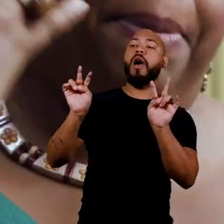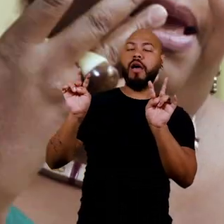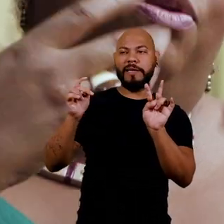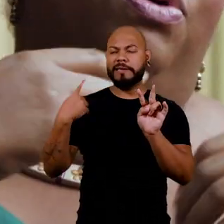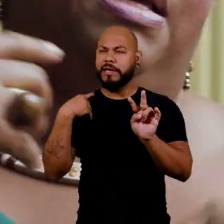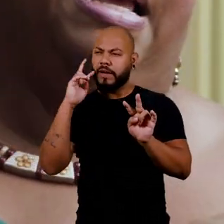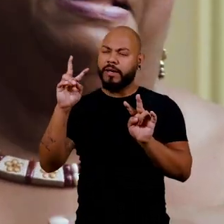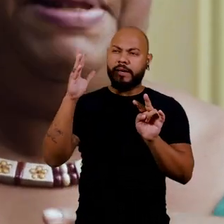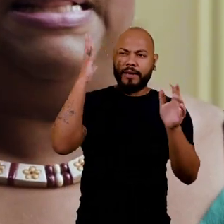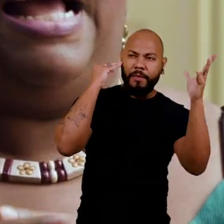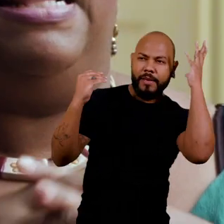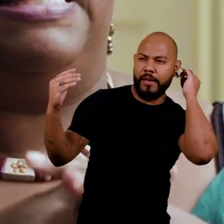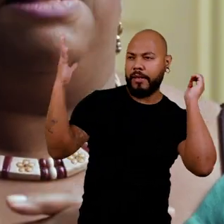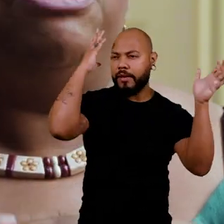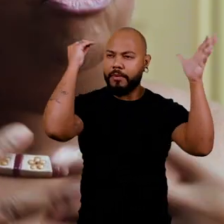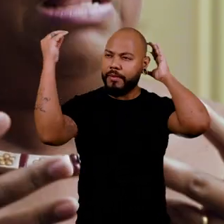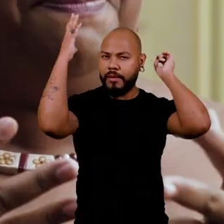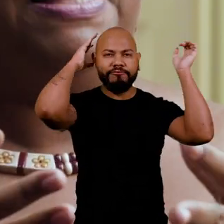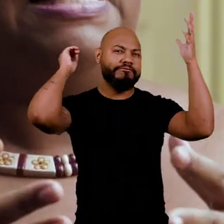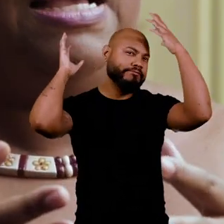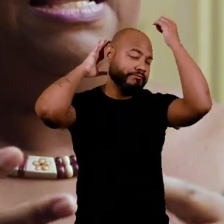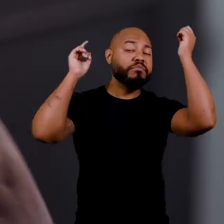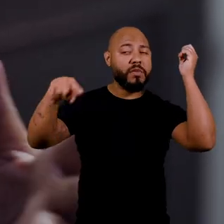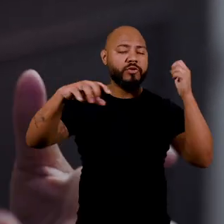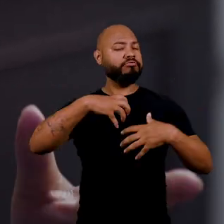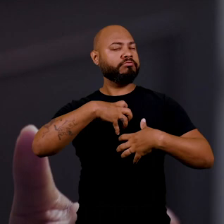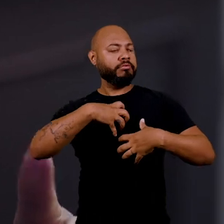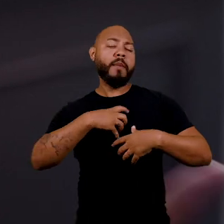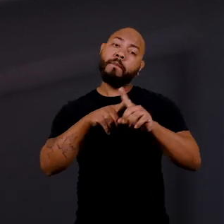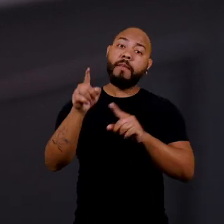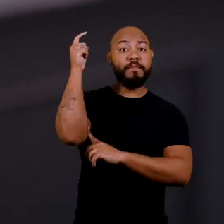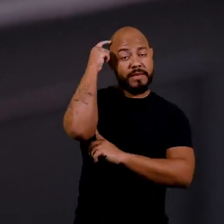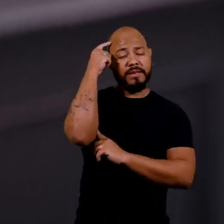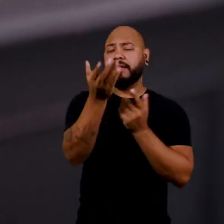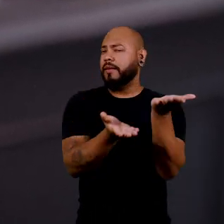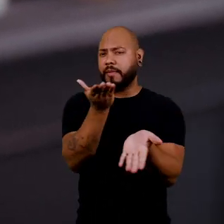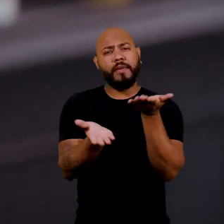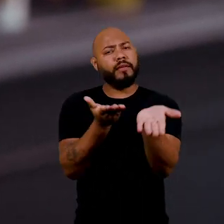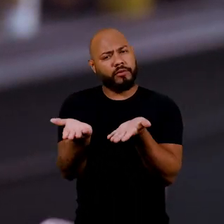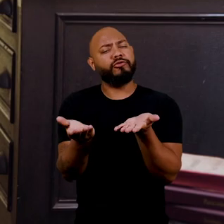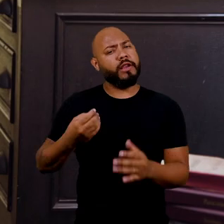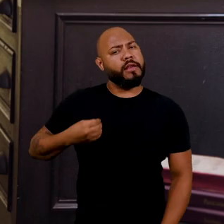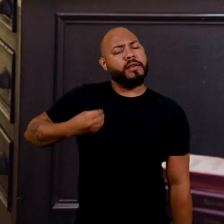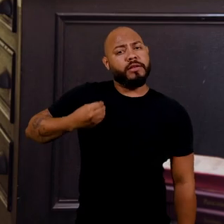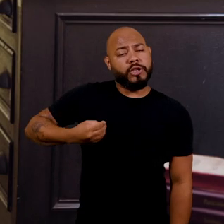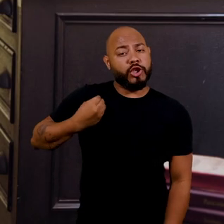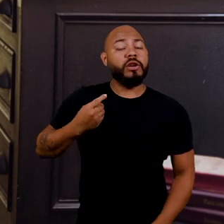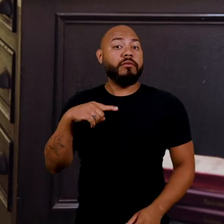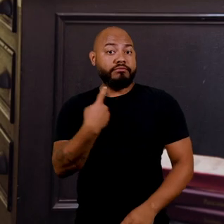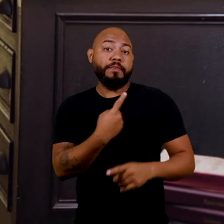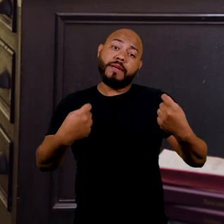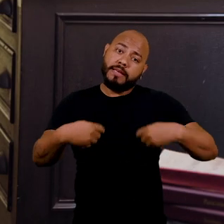sem cabelo, debilitada, etc. Mas a gente tem que pensar que o tratamento para o câncer, ele existe em alguns casos, assim. E a gente tem que